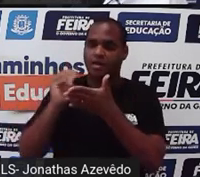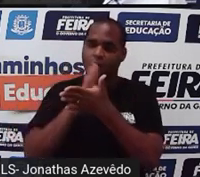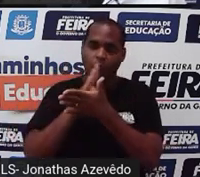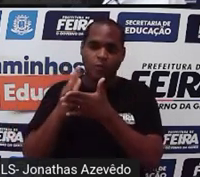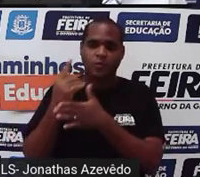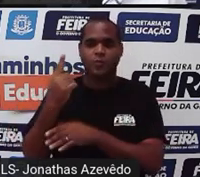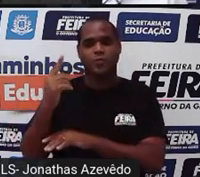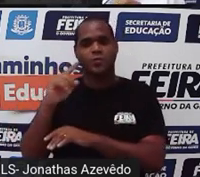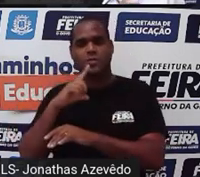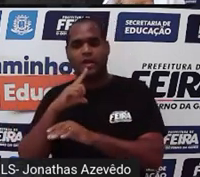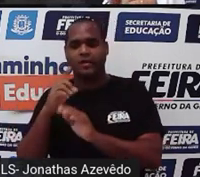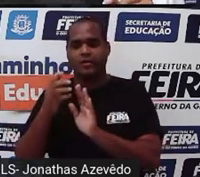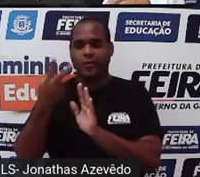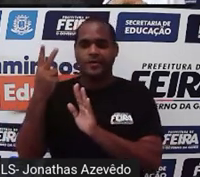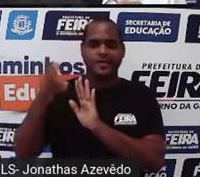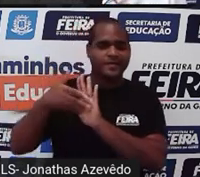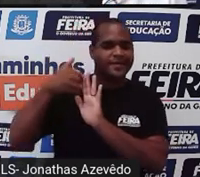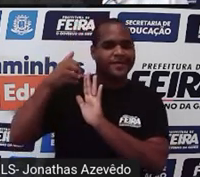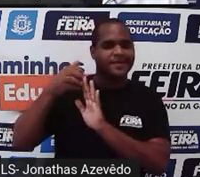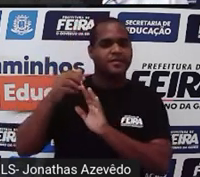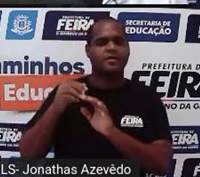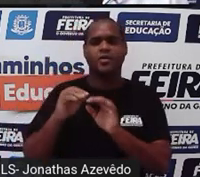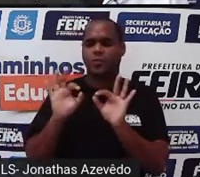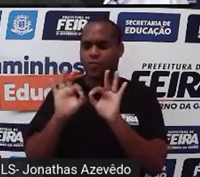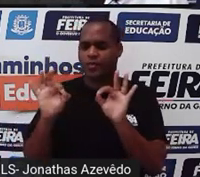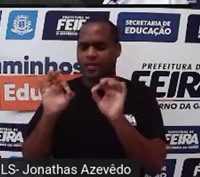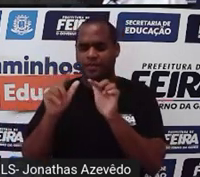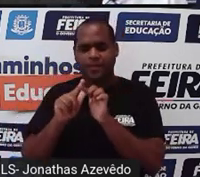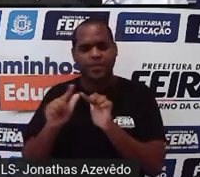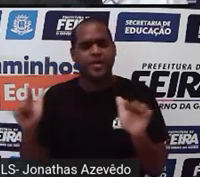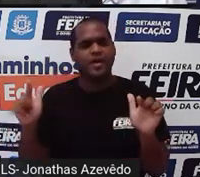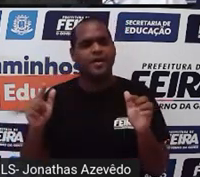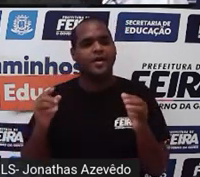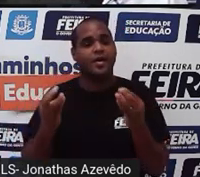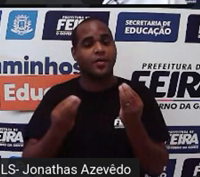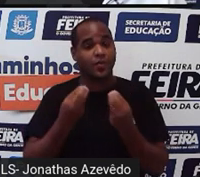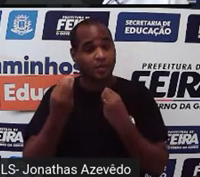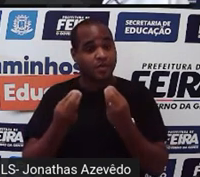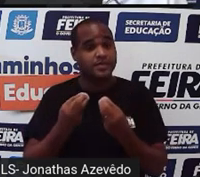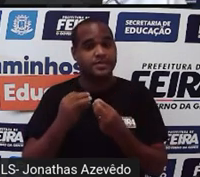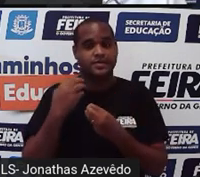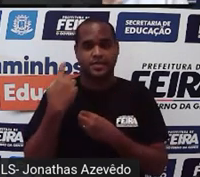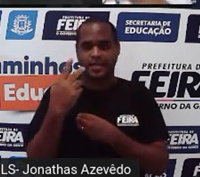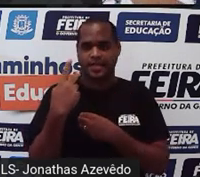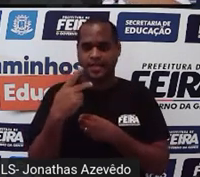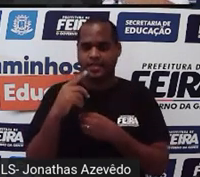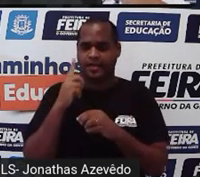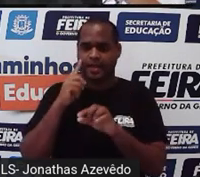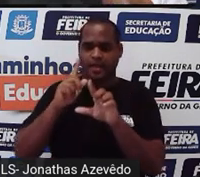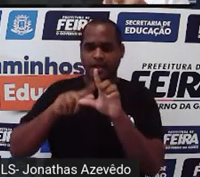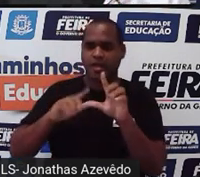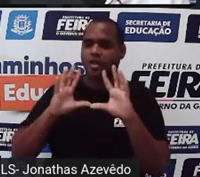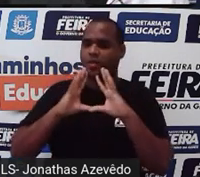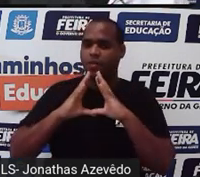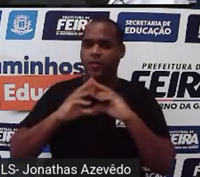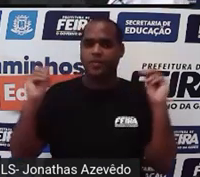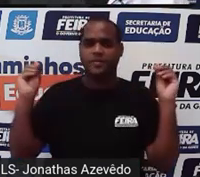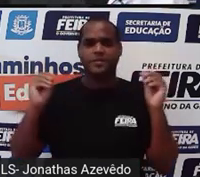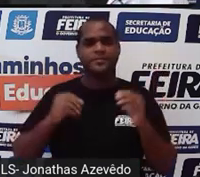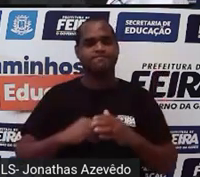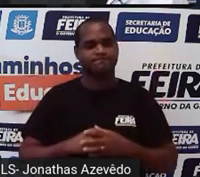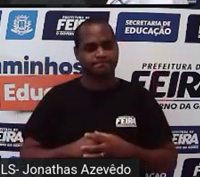incógnitas e o que é que significa uma das incógnitas é fazer com que uma das incógnitas desapareça